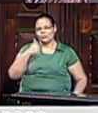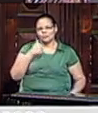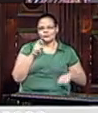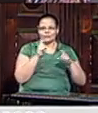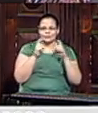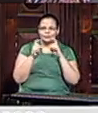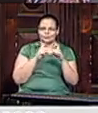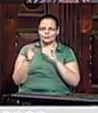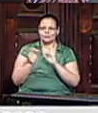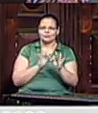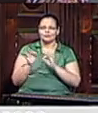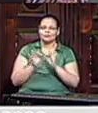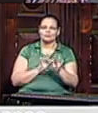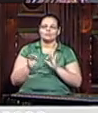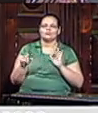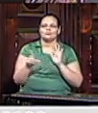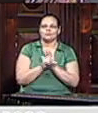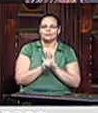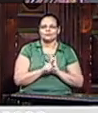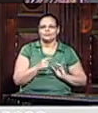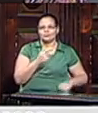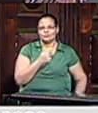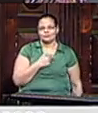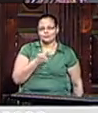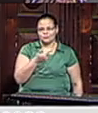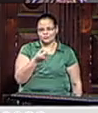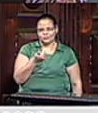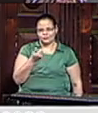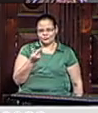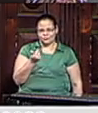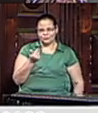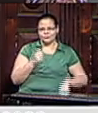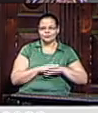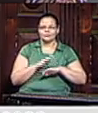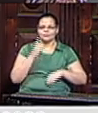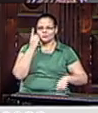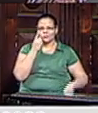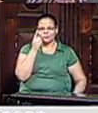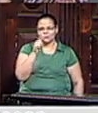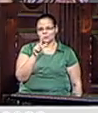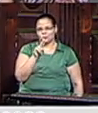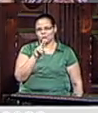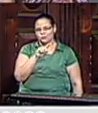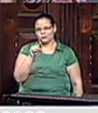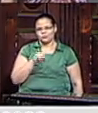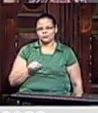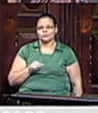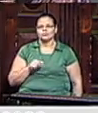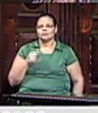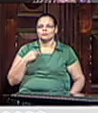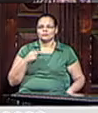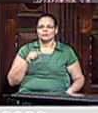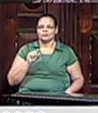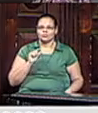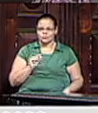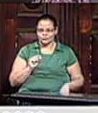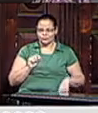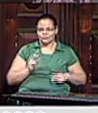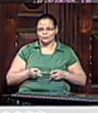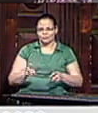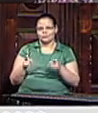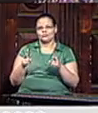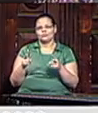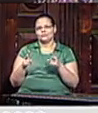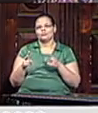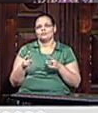projeto de lei número 1242/2012, de autoria do deputado Luiz Martins, que dispõe sobre a continuidade da prestação de serviços